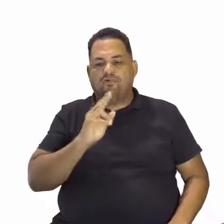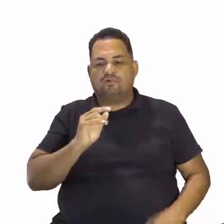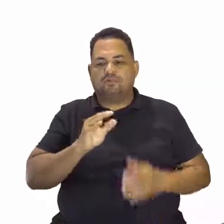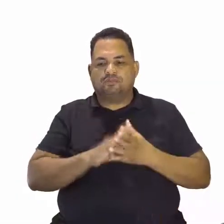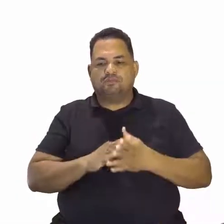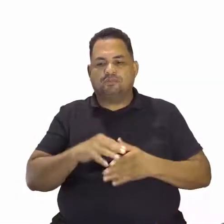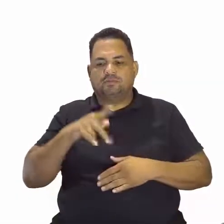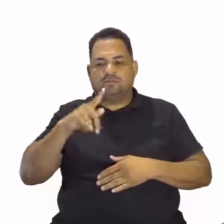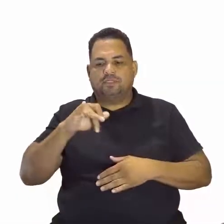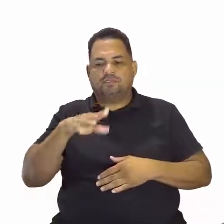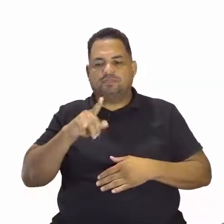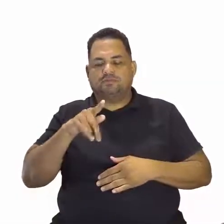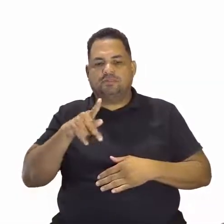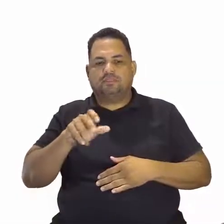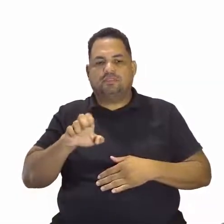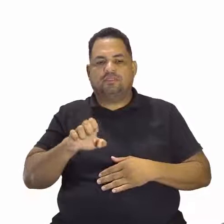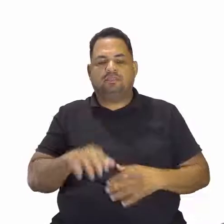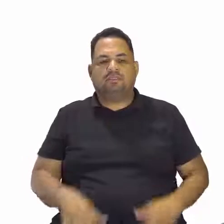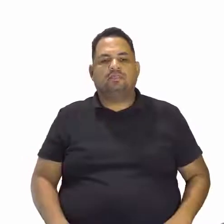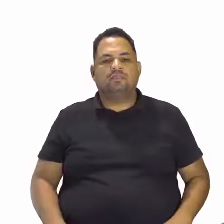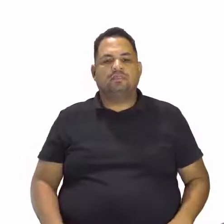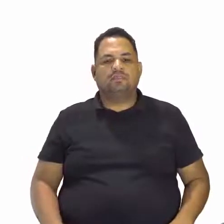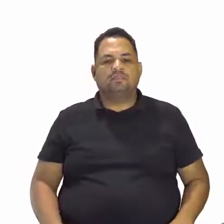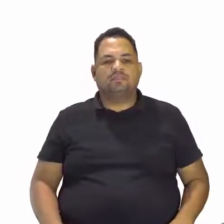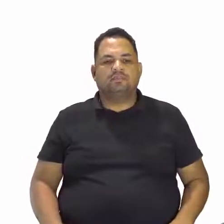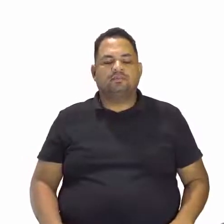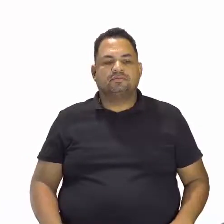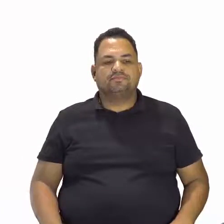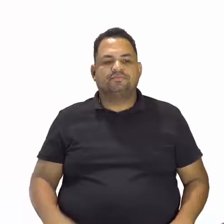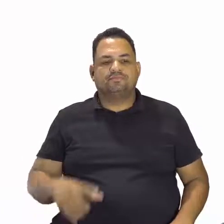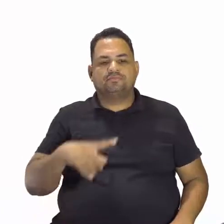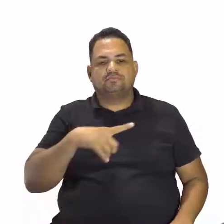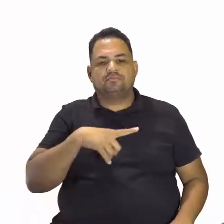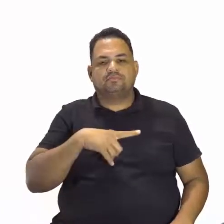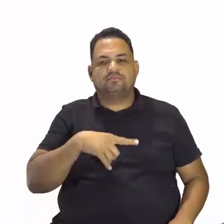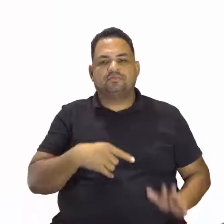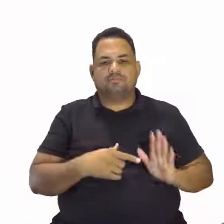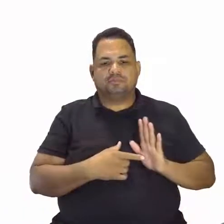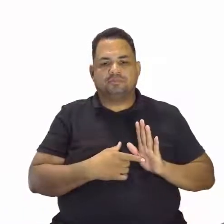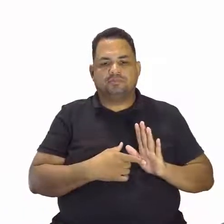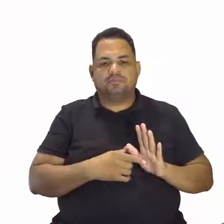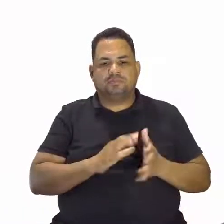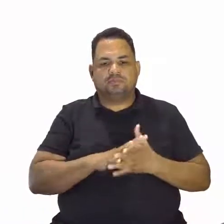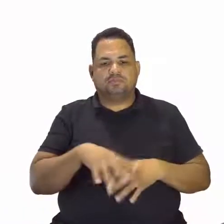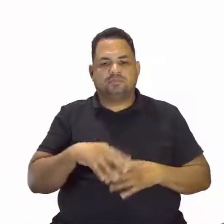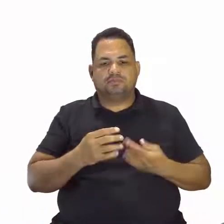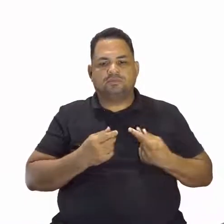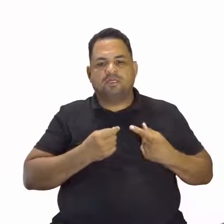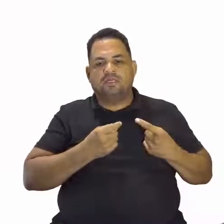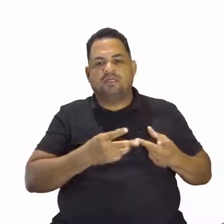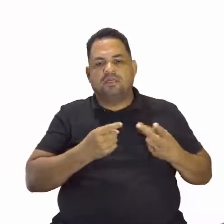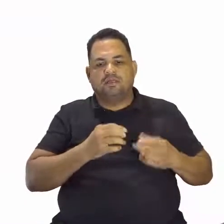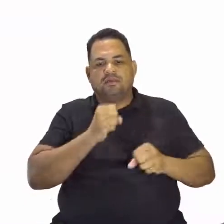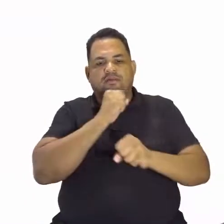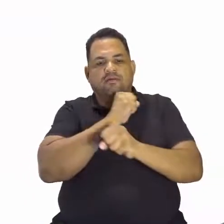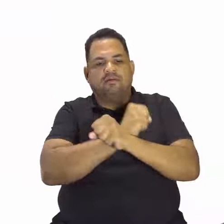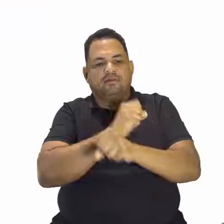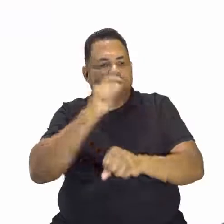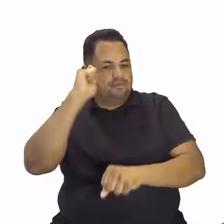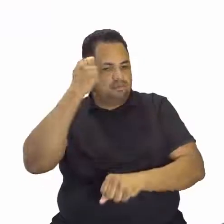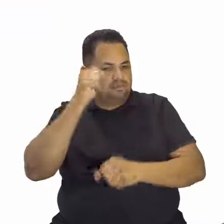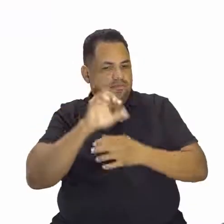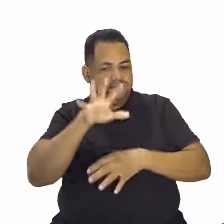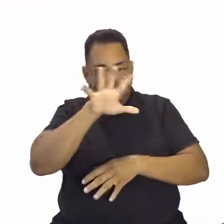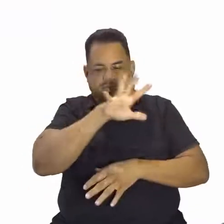vocês. Então, o Brasil, ele traz em sua história o tráfico e o comércio de negros de várias partes da África.